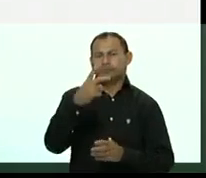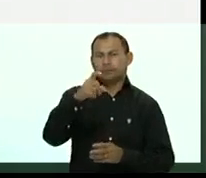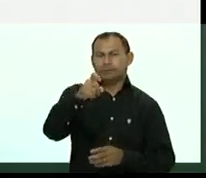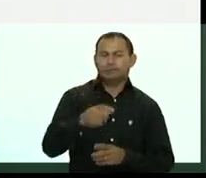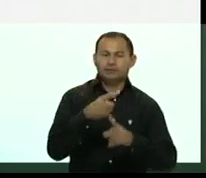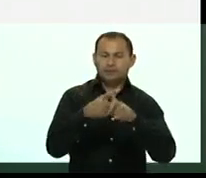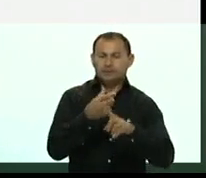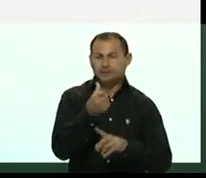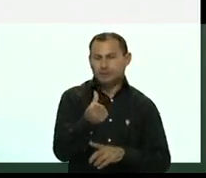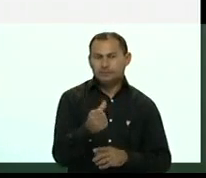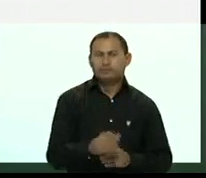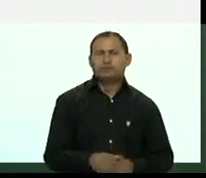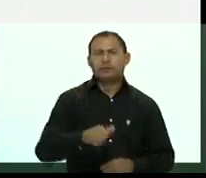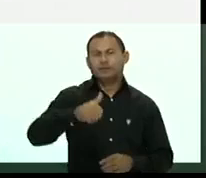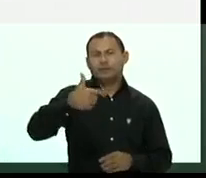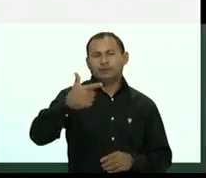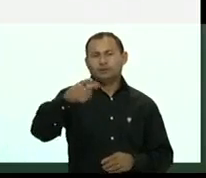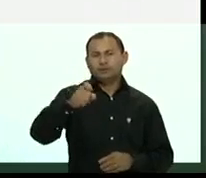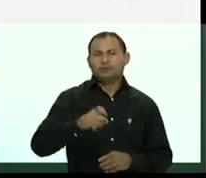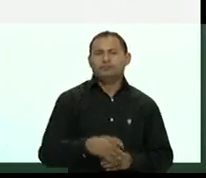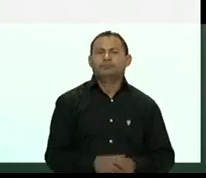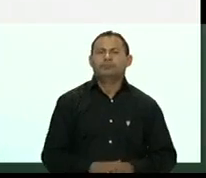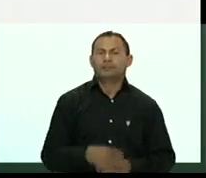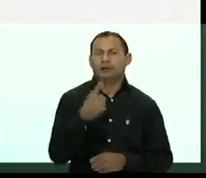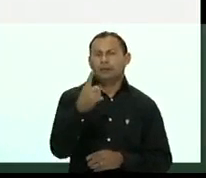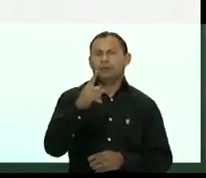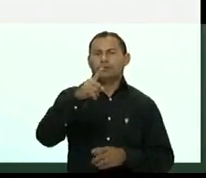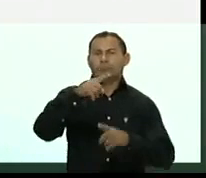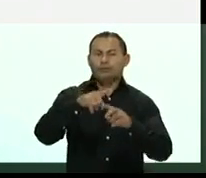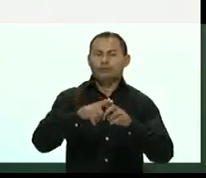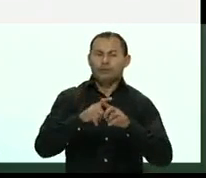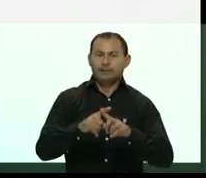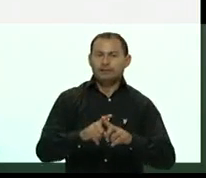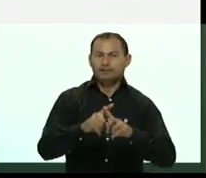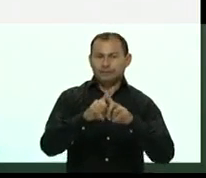vezes 6, 12x. 1 vezes x